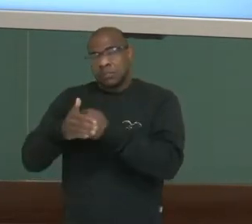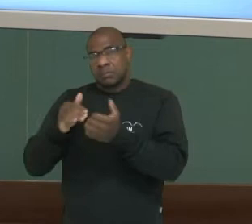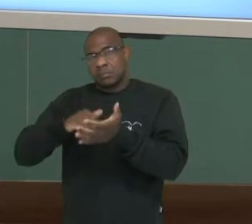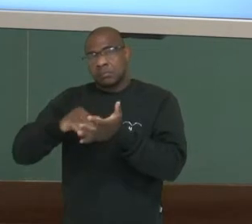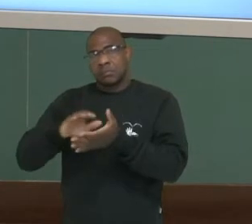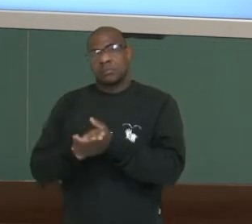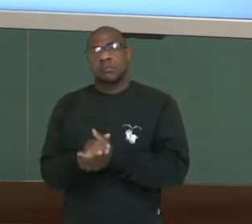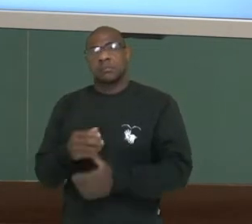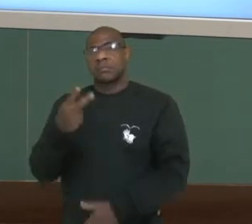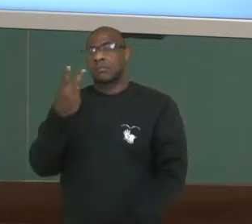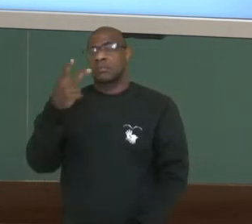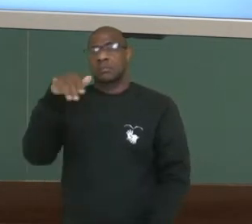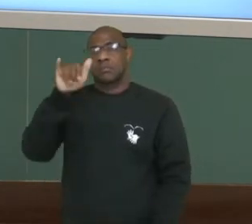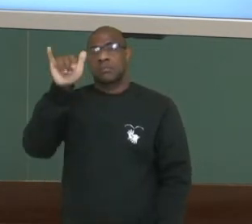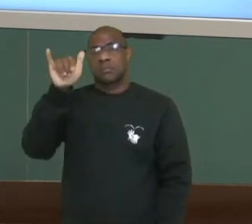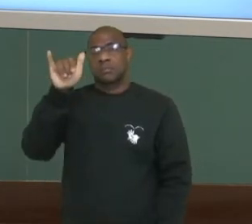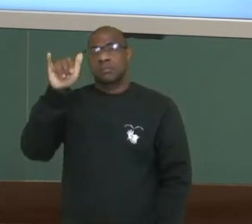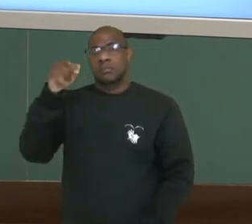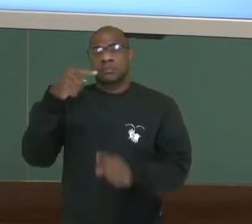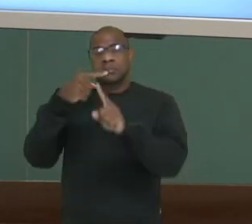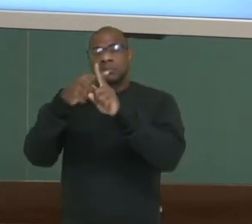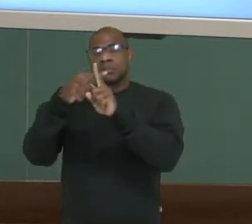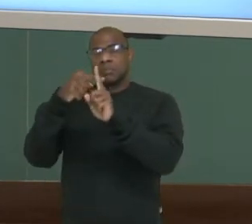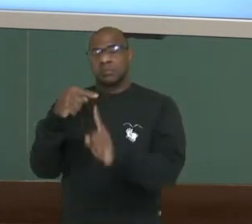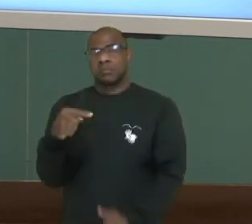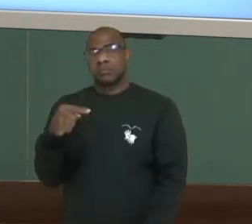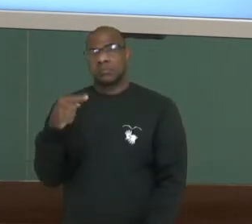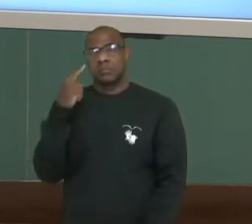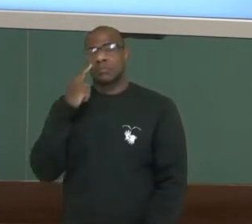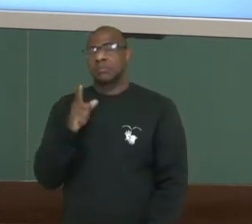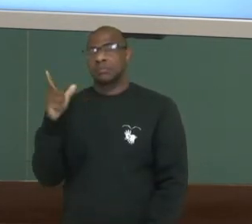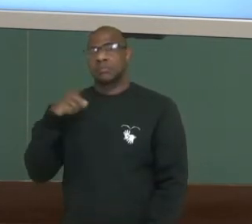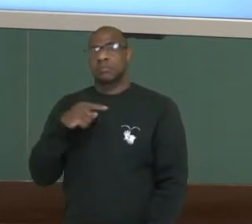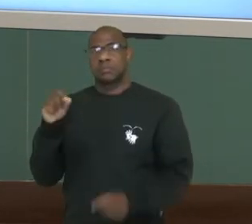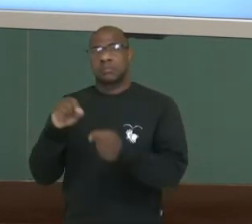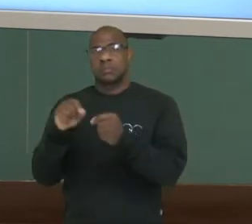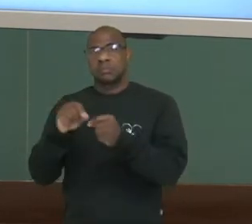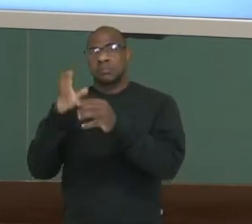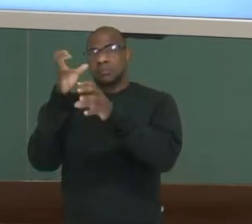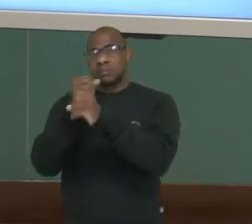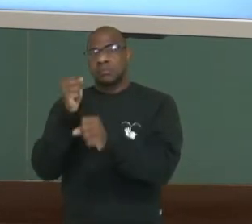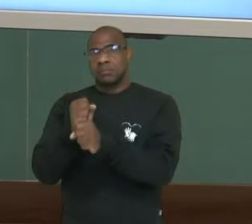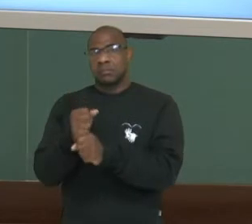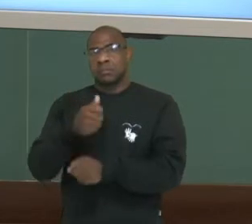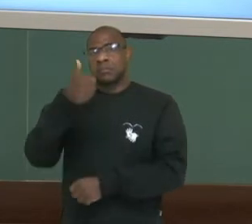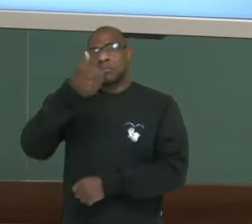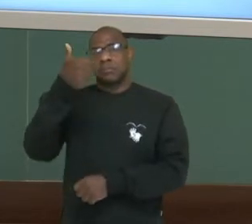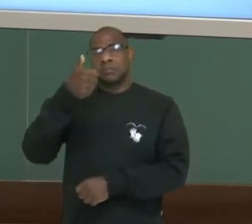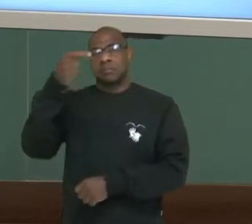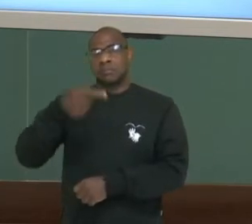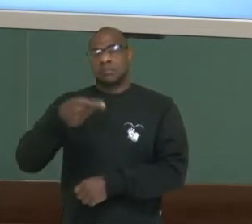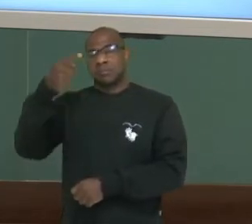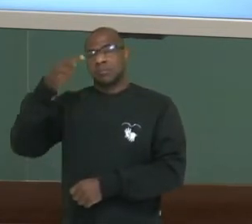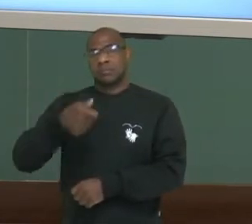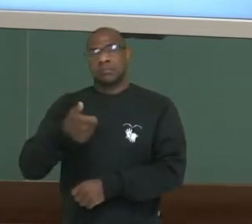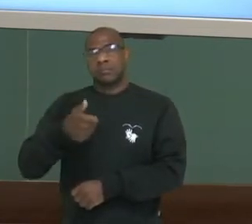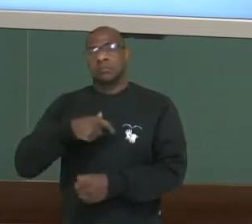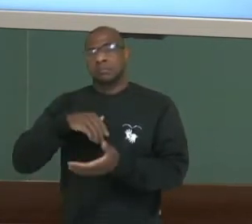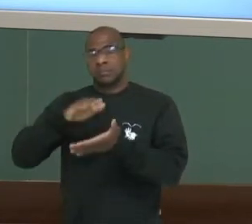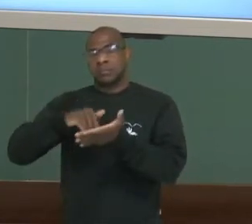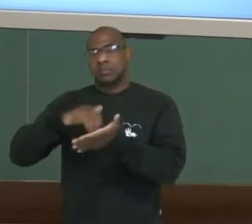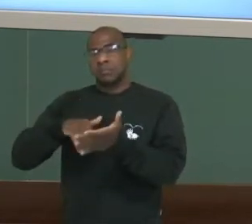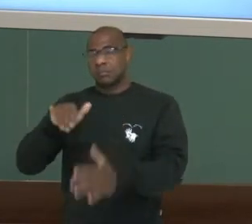que o 2y aqui é positivo e aqui é negativo. Quando eu fizer a somatória da primeira com a segunda, eu vou eliminar